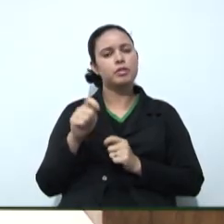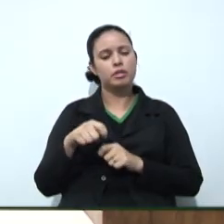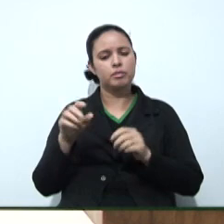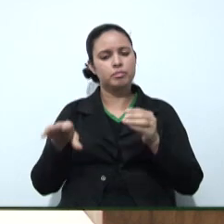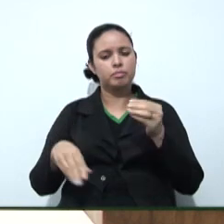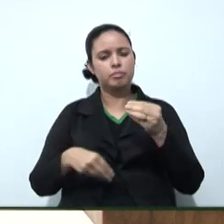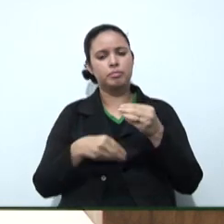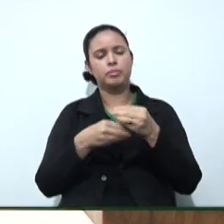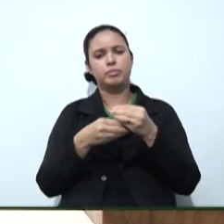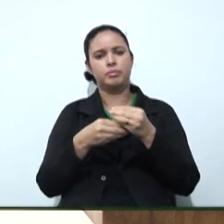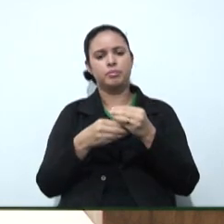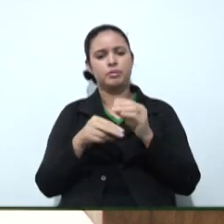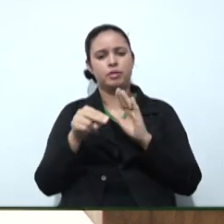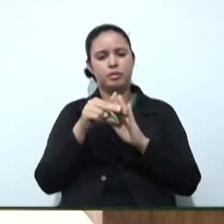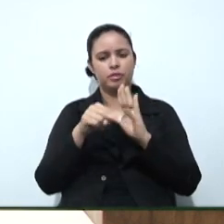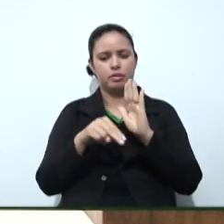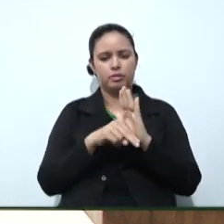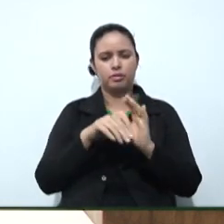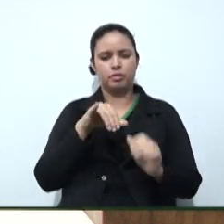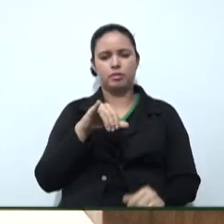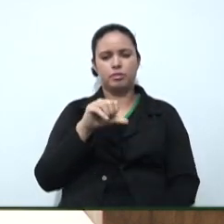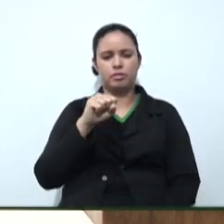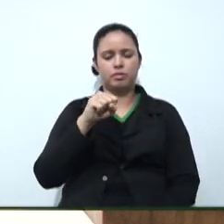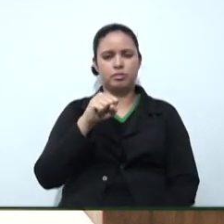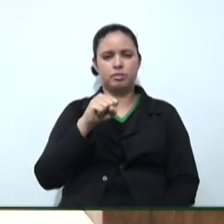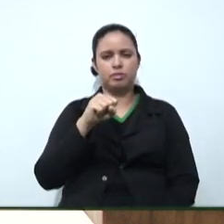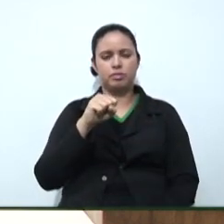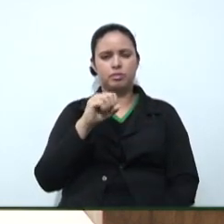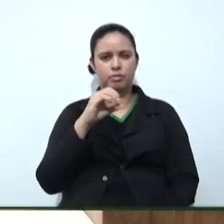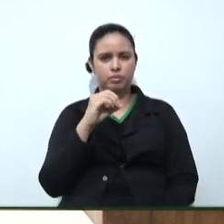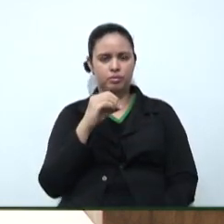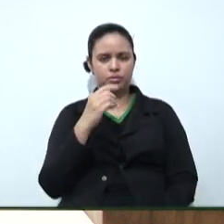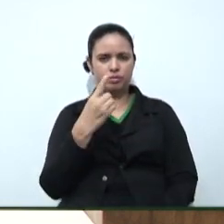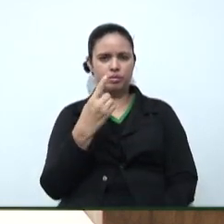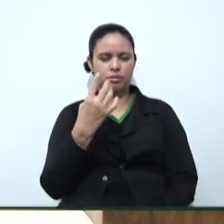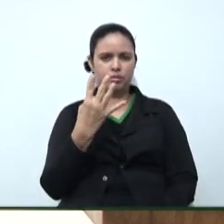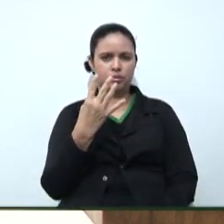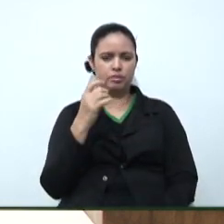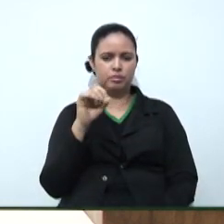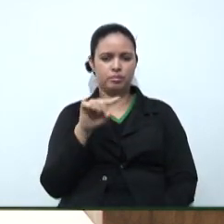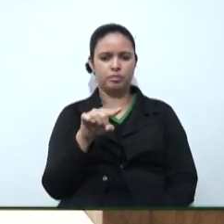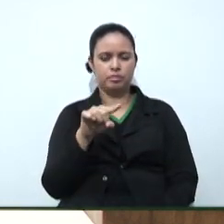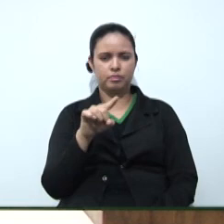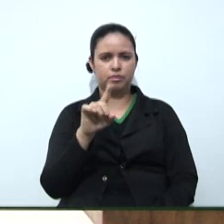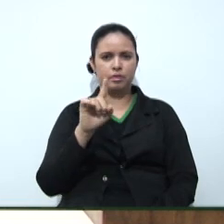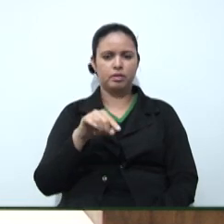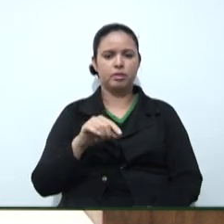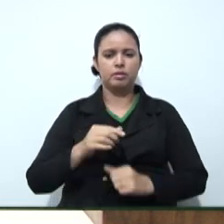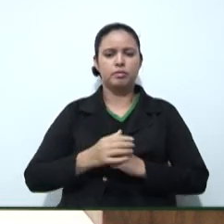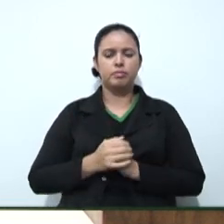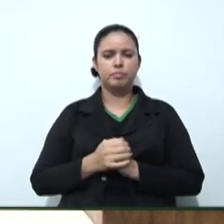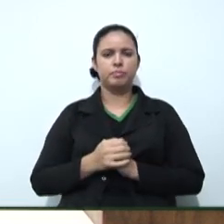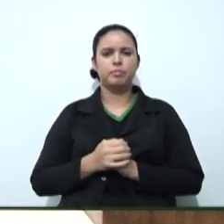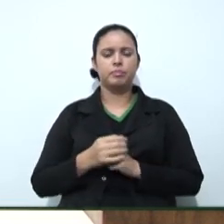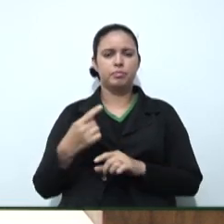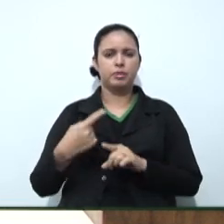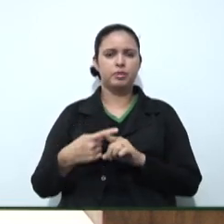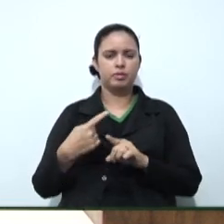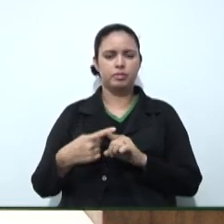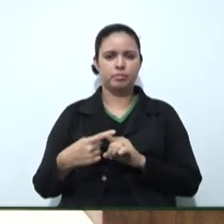ressaltar que a norma ISO 14000, a gente costuma chamar de série ISO 14000,